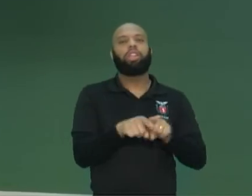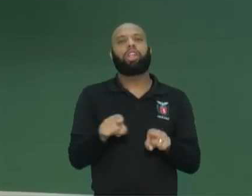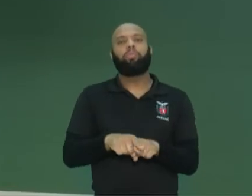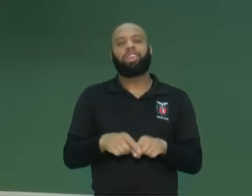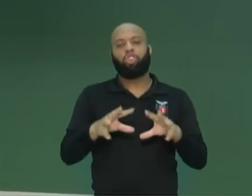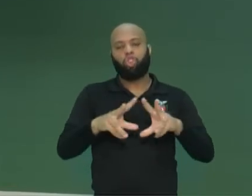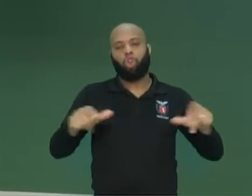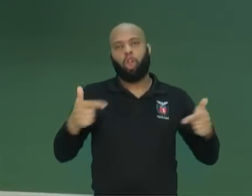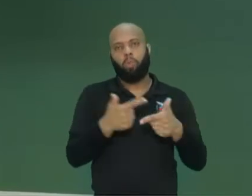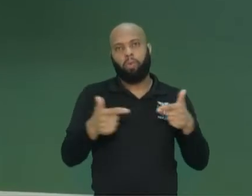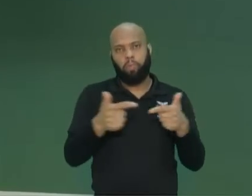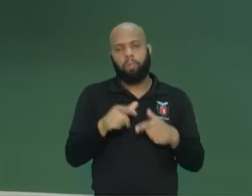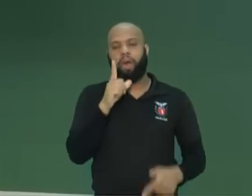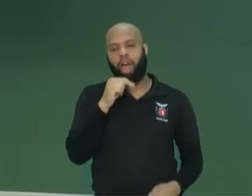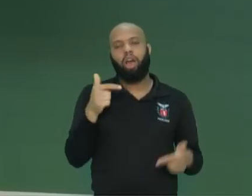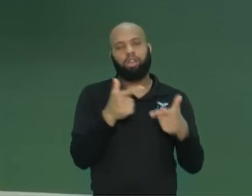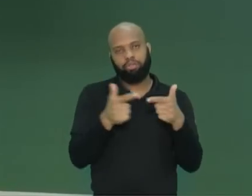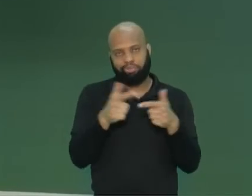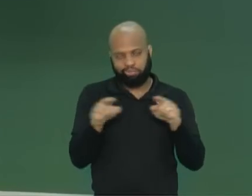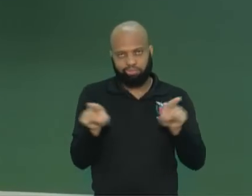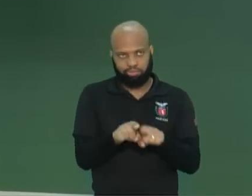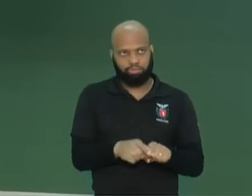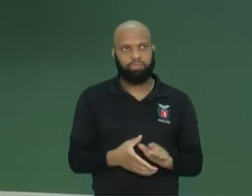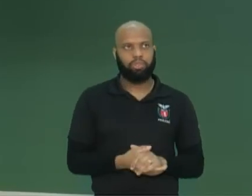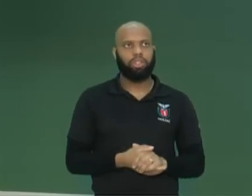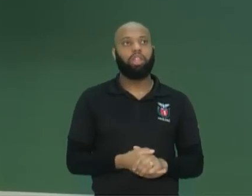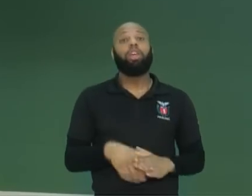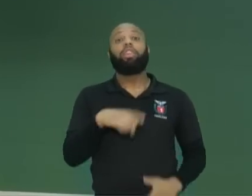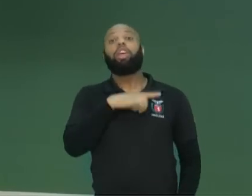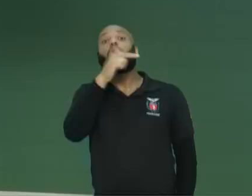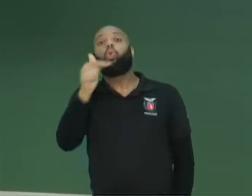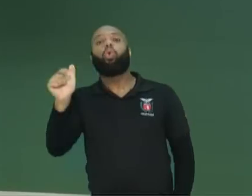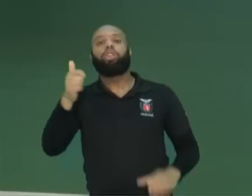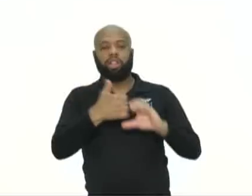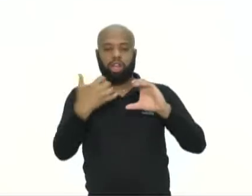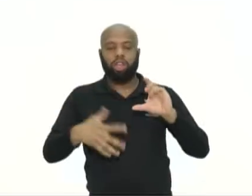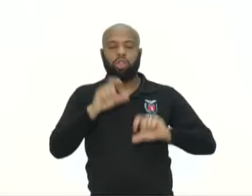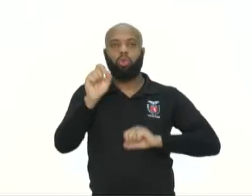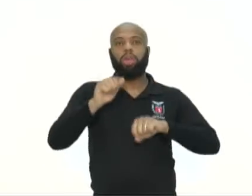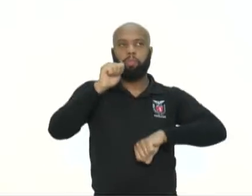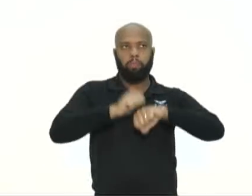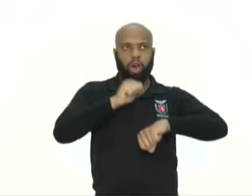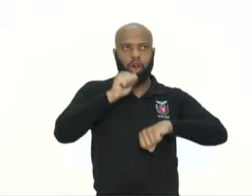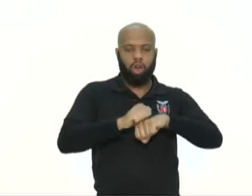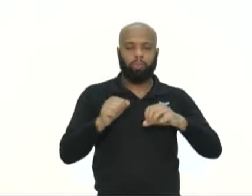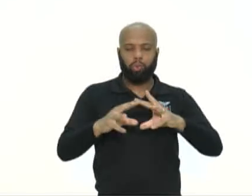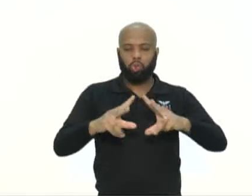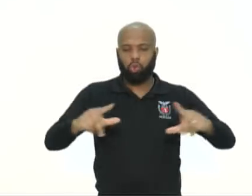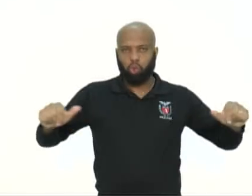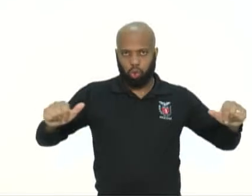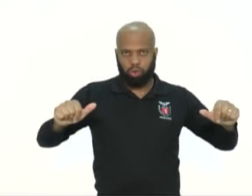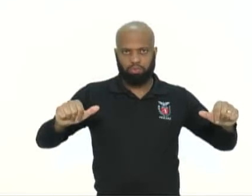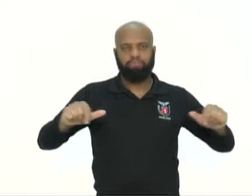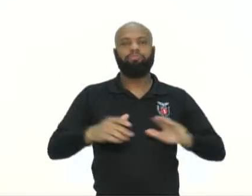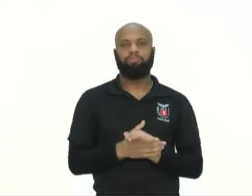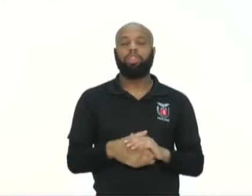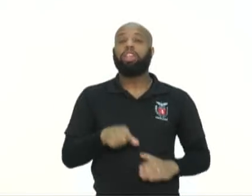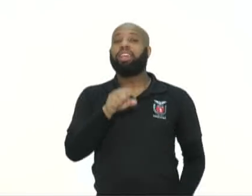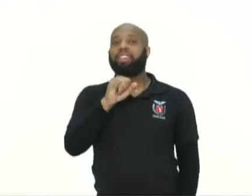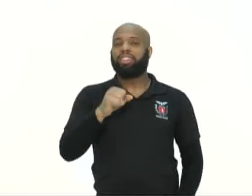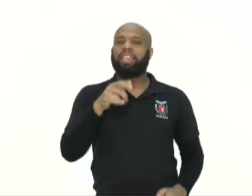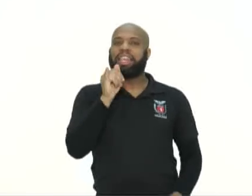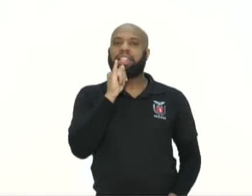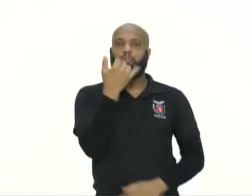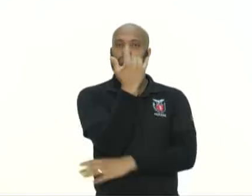outros fatores. E aí, outra característica é o empobrecimento do solo exposto. Se foi